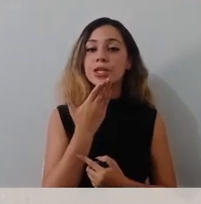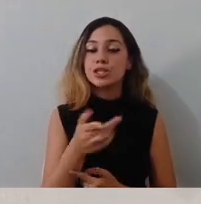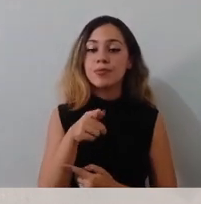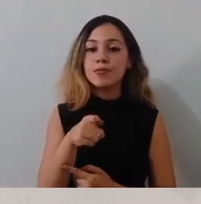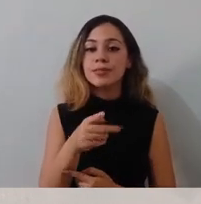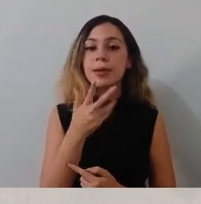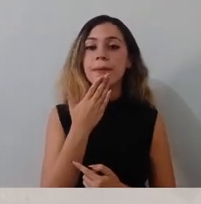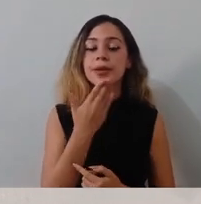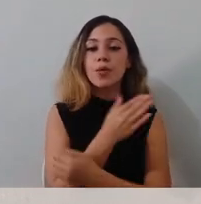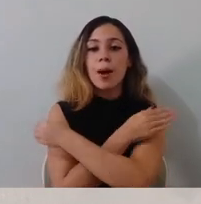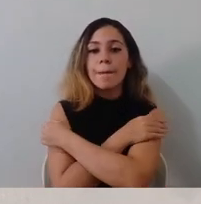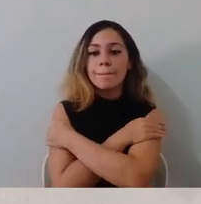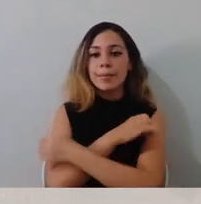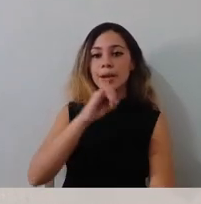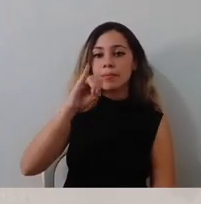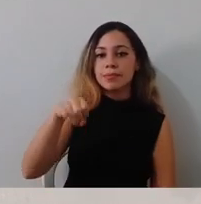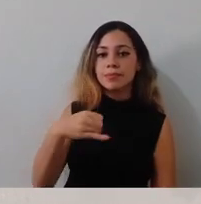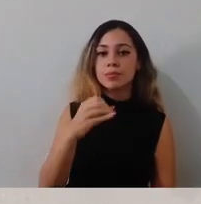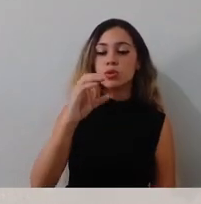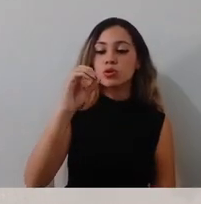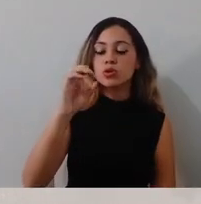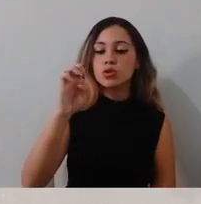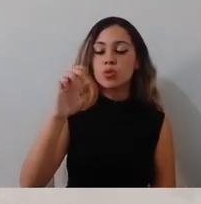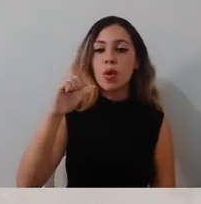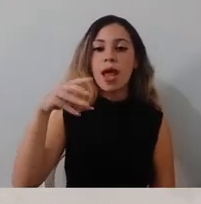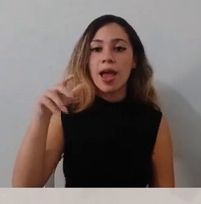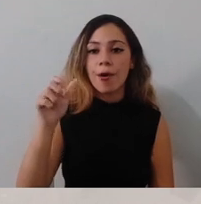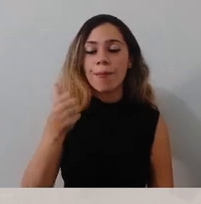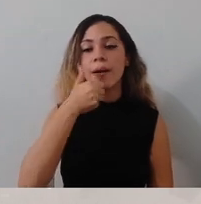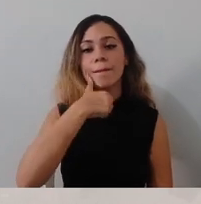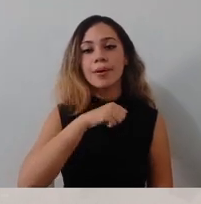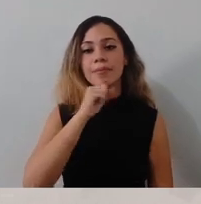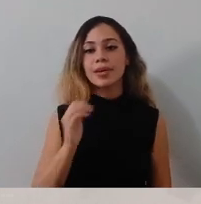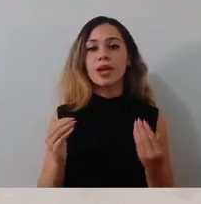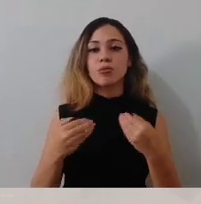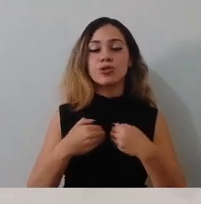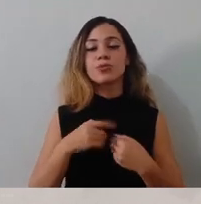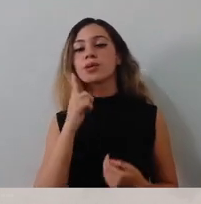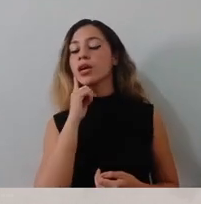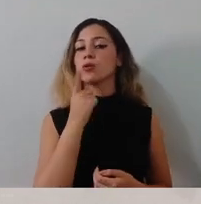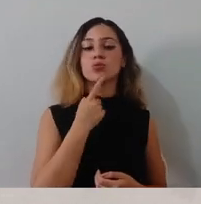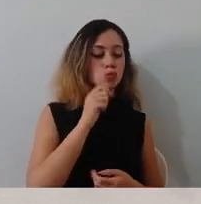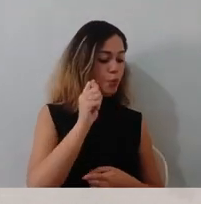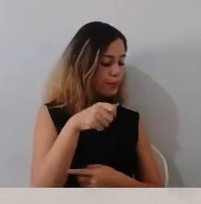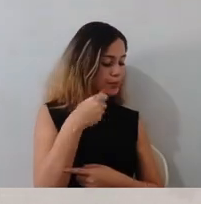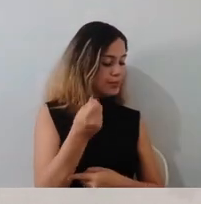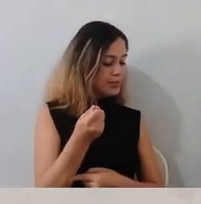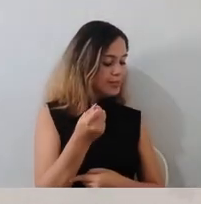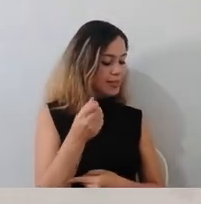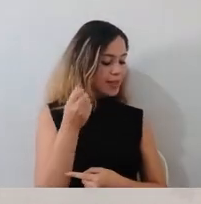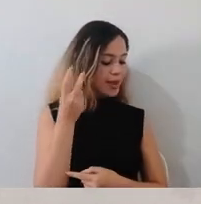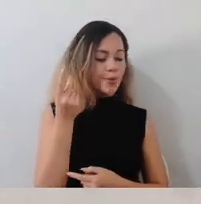pedir, Milva, para você mandar um abraço para Joelma, da família de autistas, que é uma mamãe atípica surda. Ó, o sinal dela é assim,